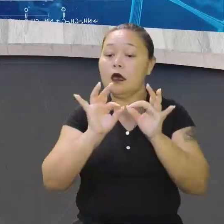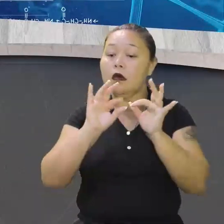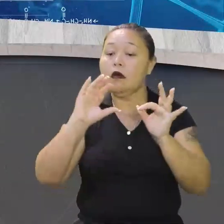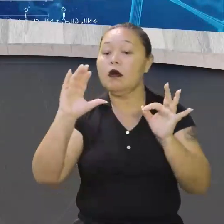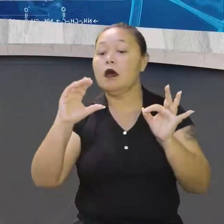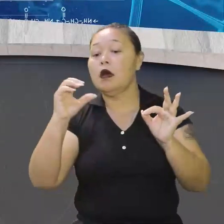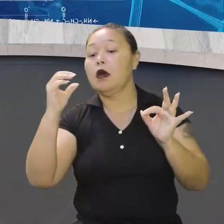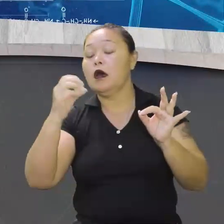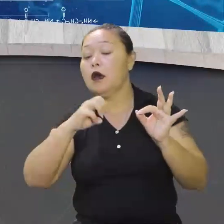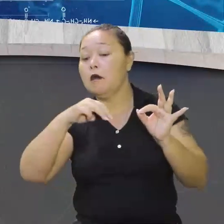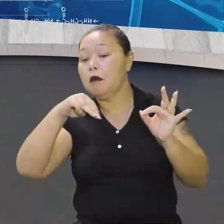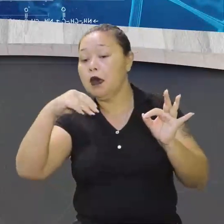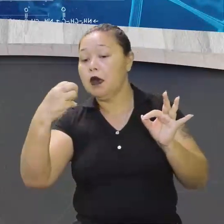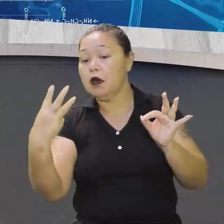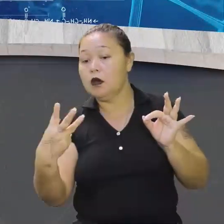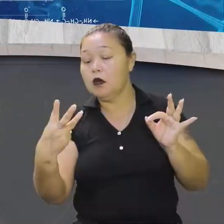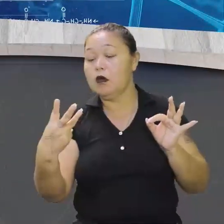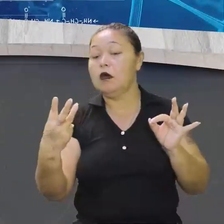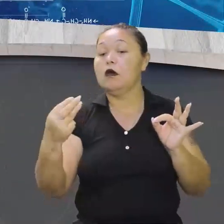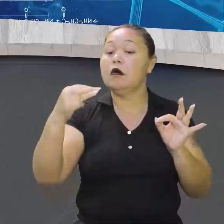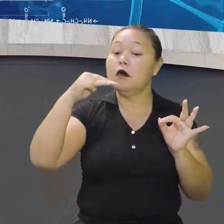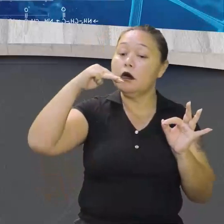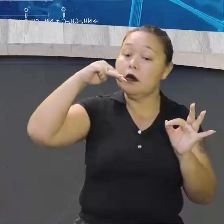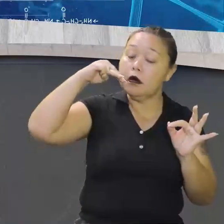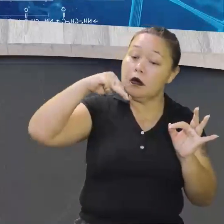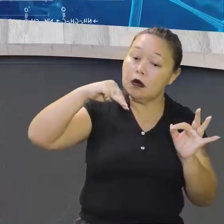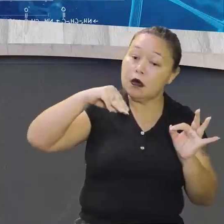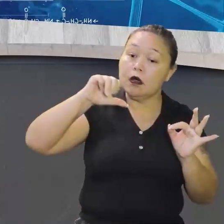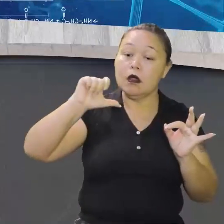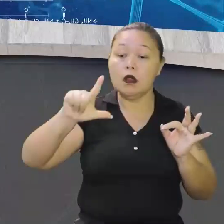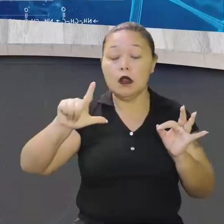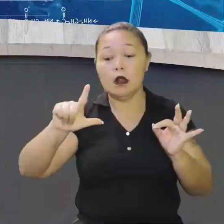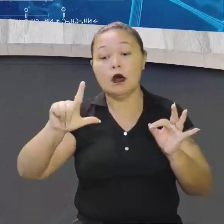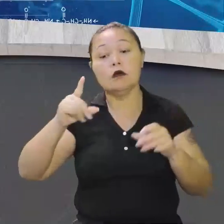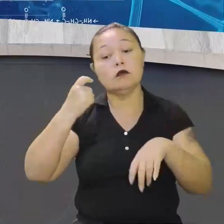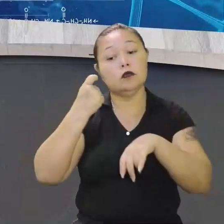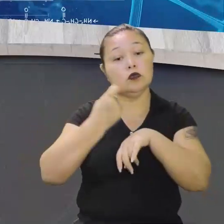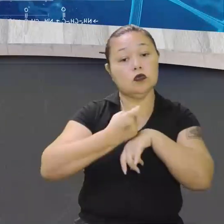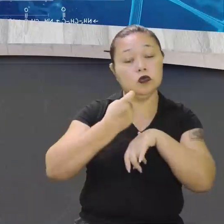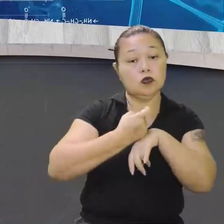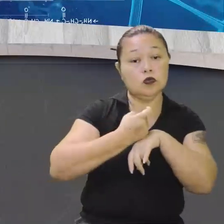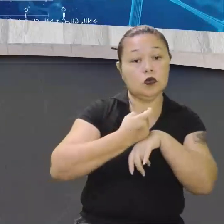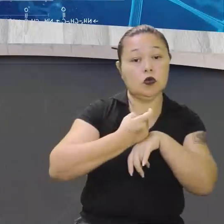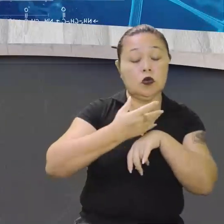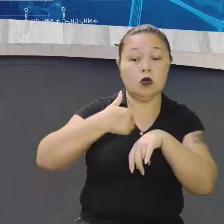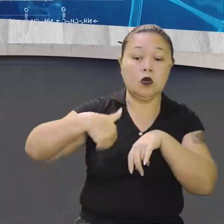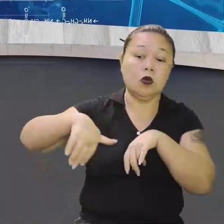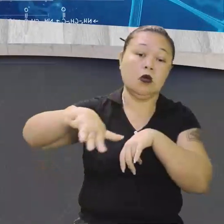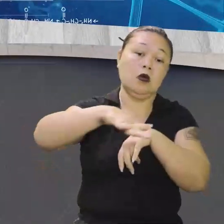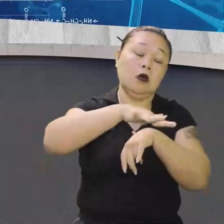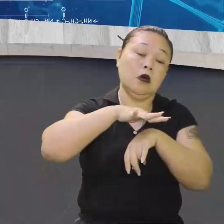litro, mililitro. Se for sólido, você pode medir